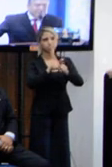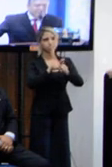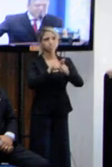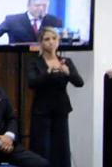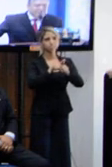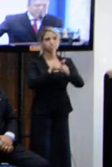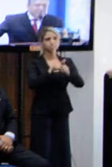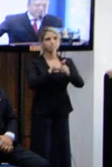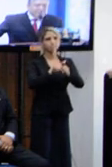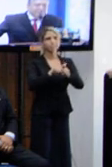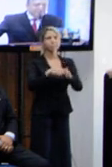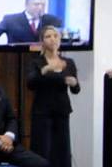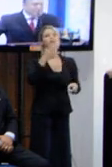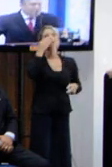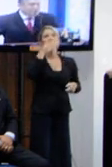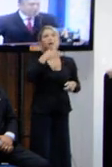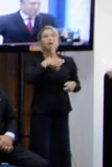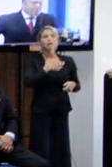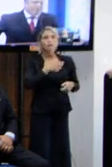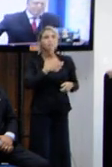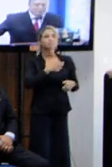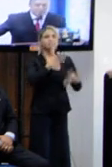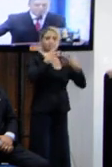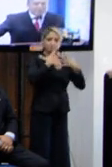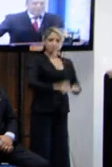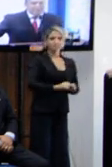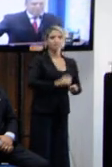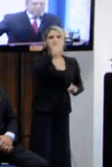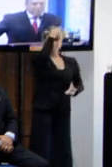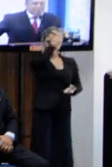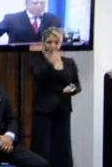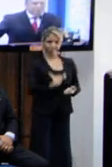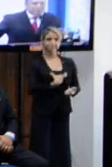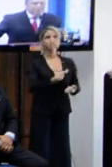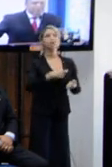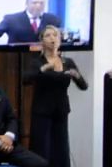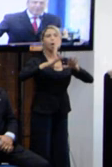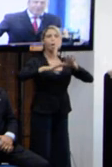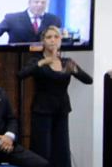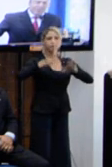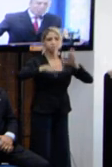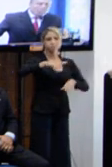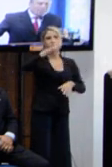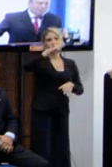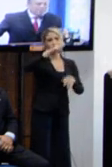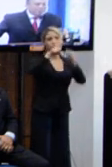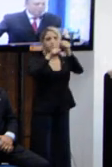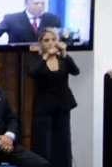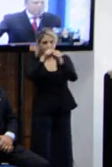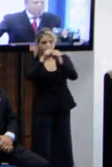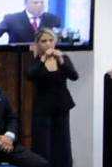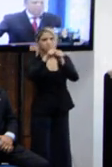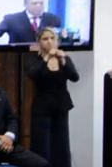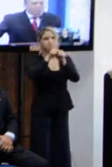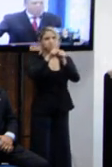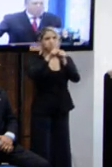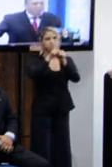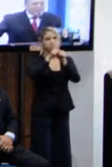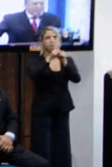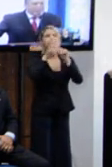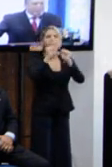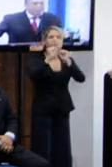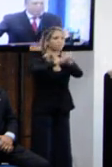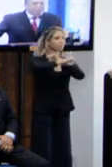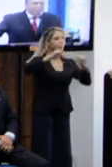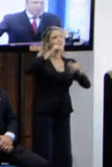momento difícil na minha vida, que hoje completa 5 meses e alguns dias, posso dizer para vocês que foram os 5 meses